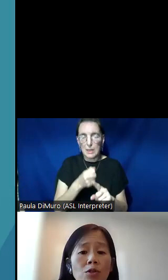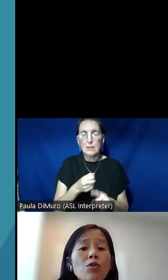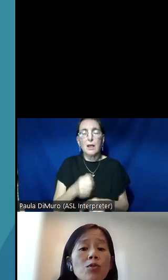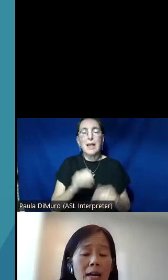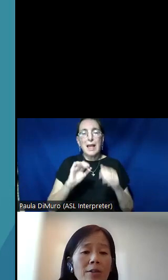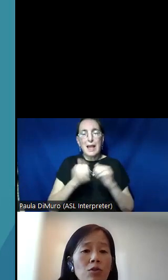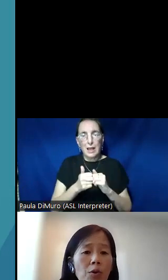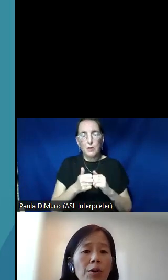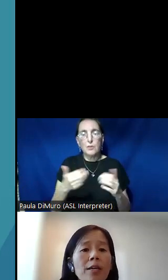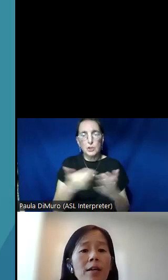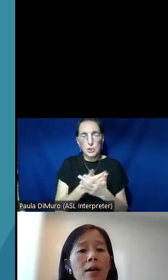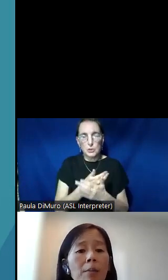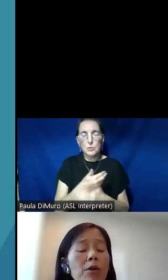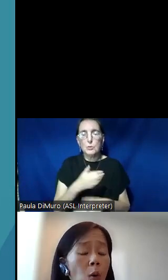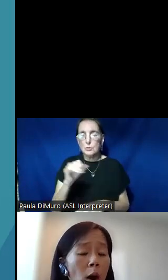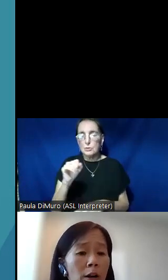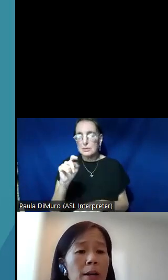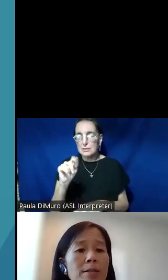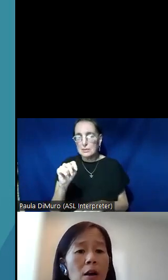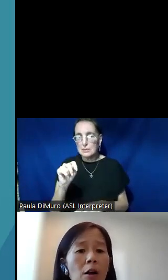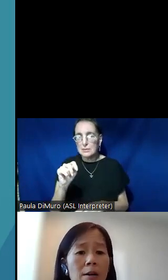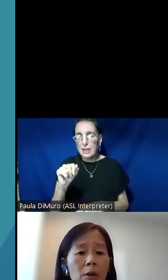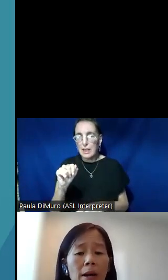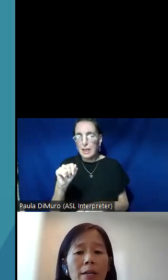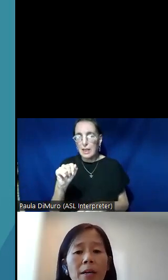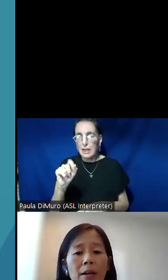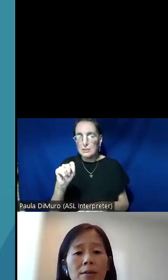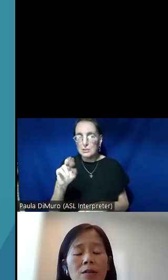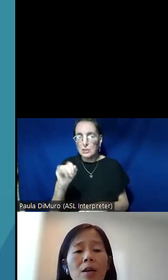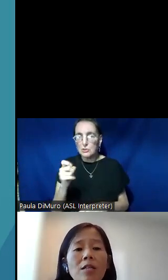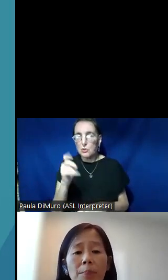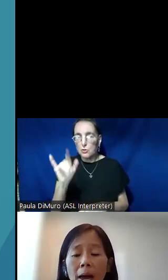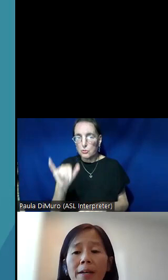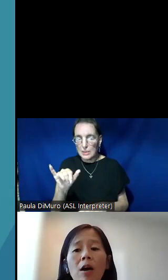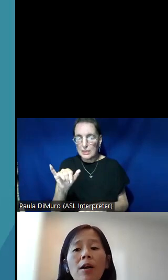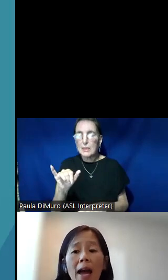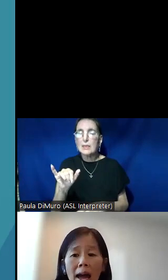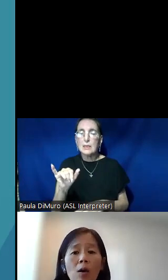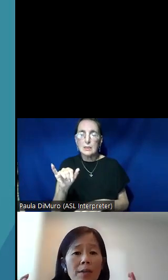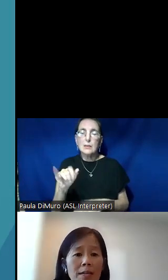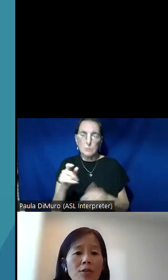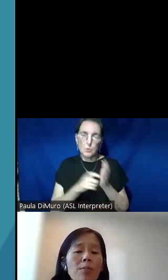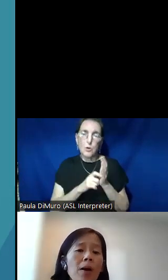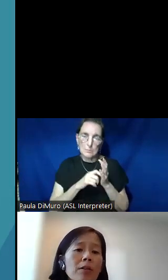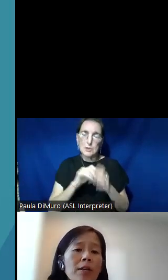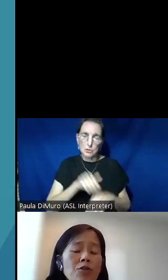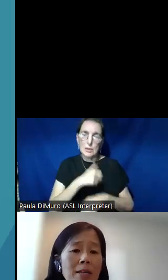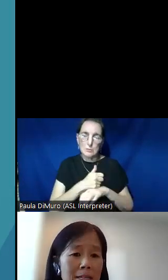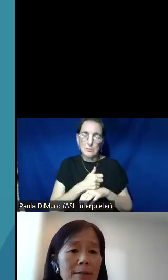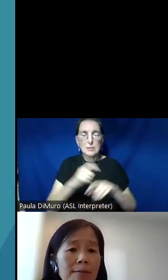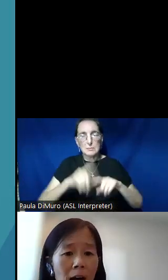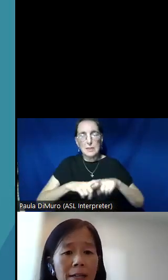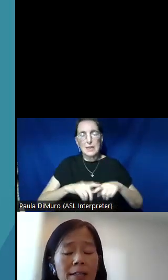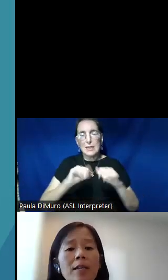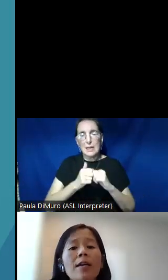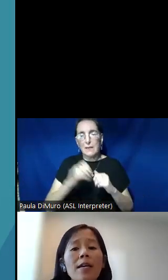impacto na modo que a statutória te implementa, dependendo de